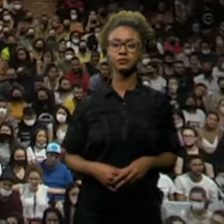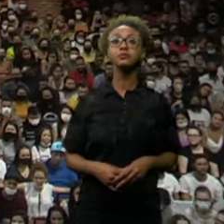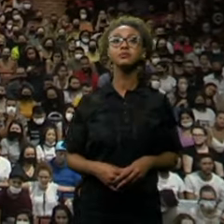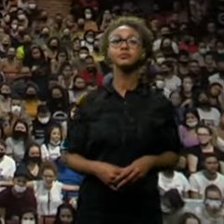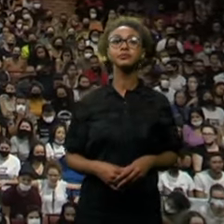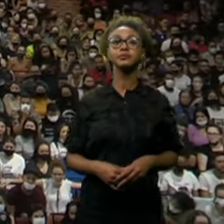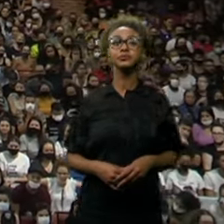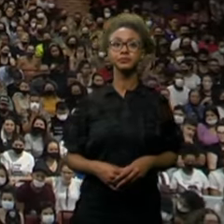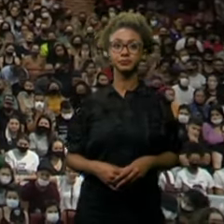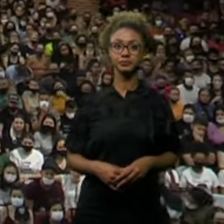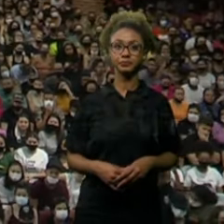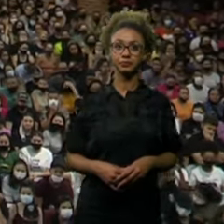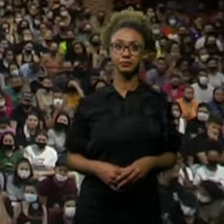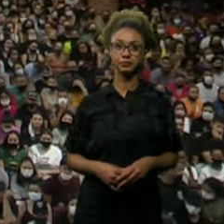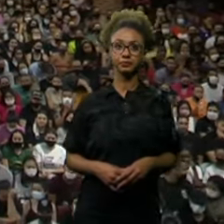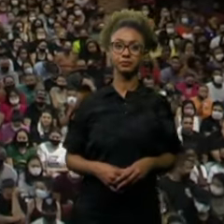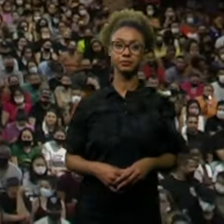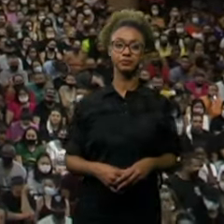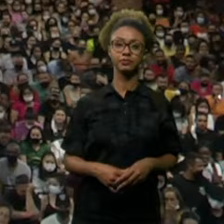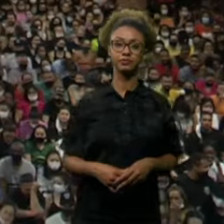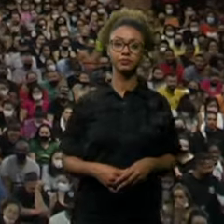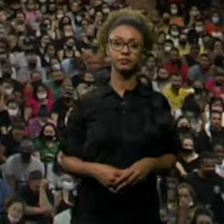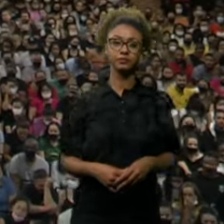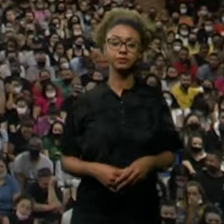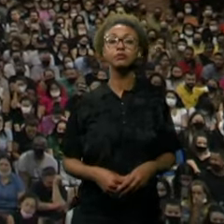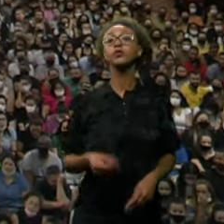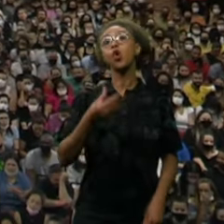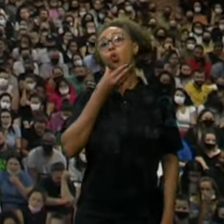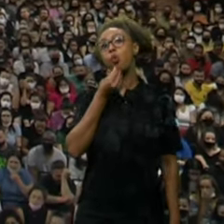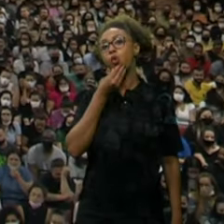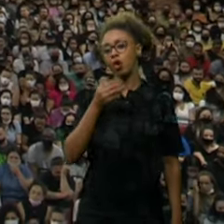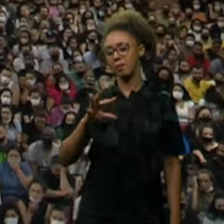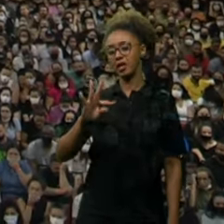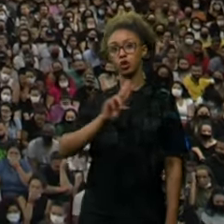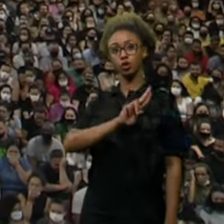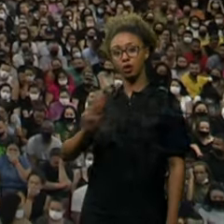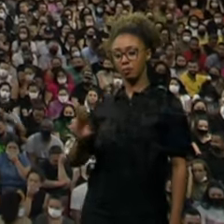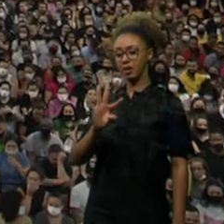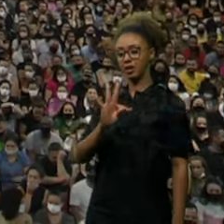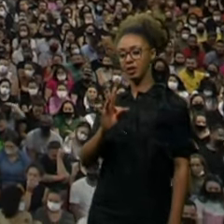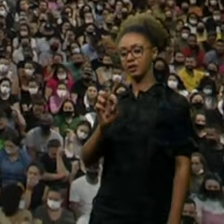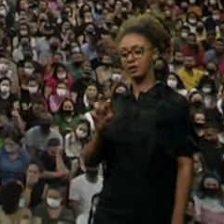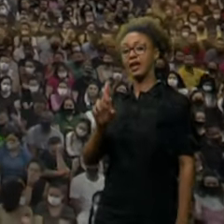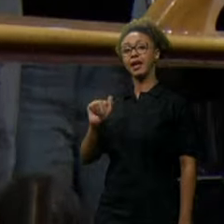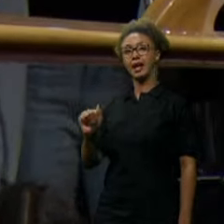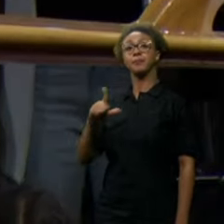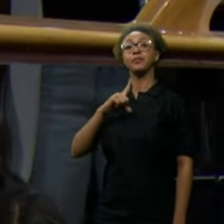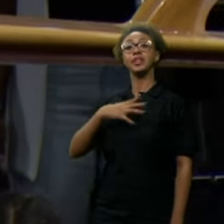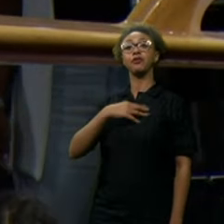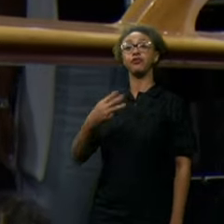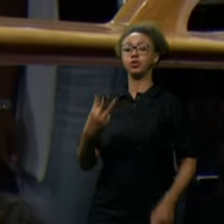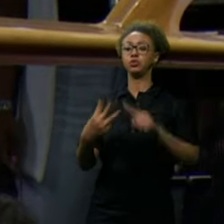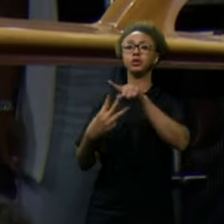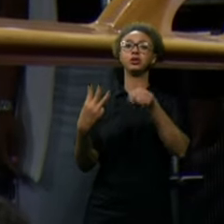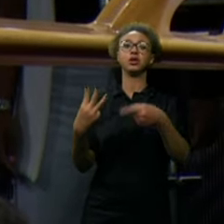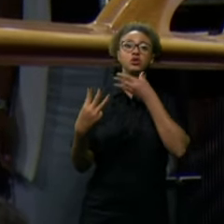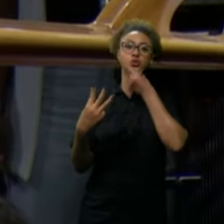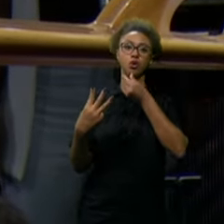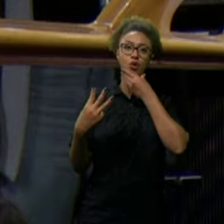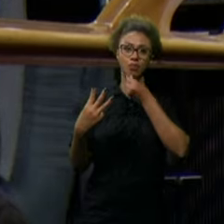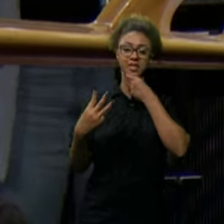a ter a quem será é pai de três filhos homens Abraão primogênito